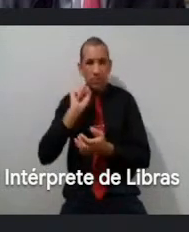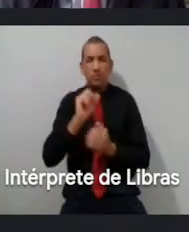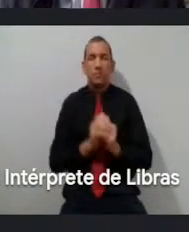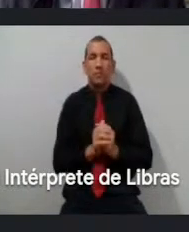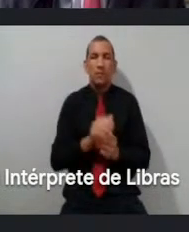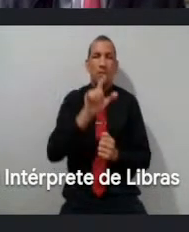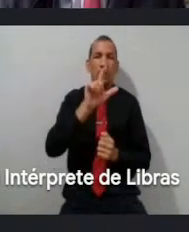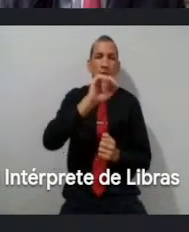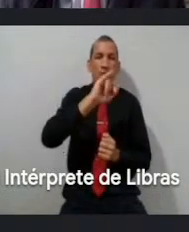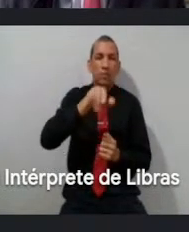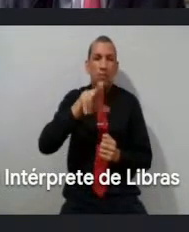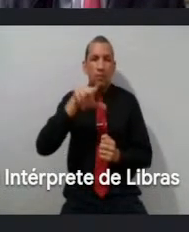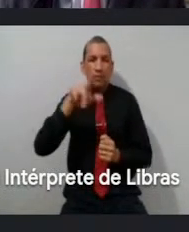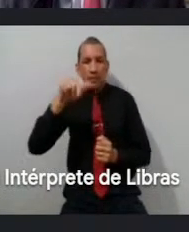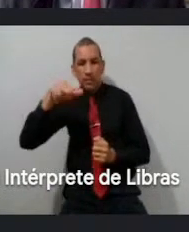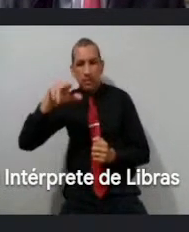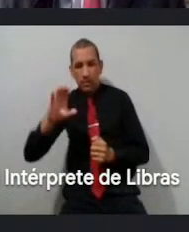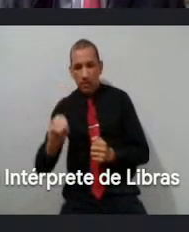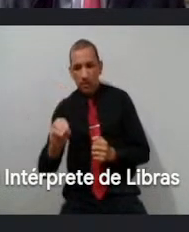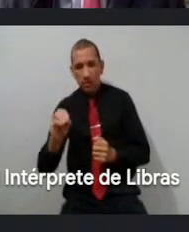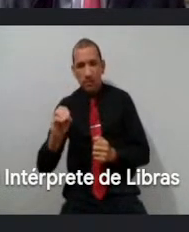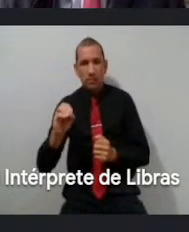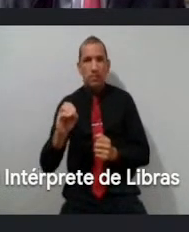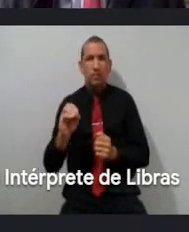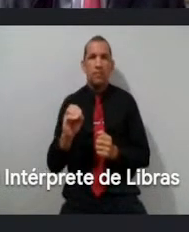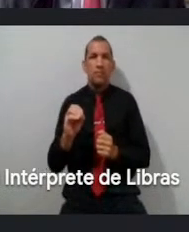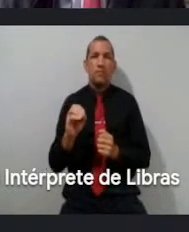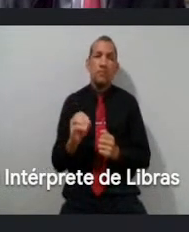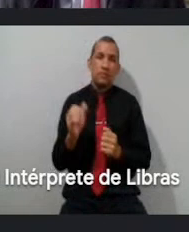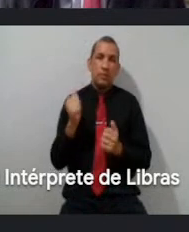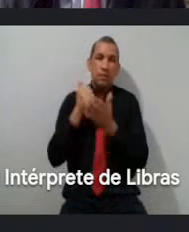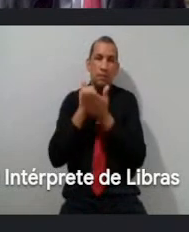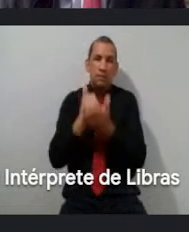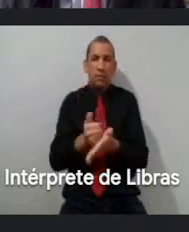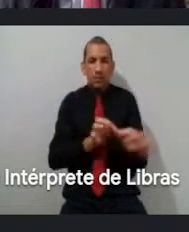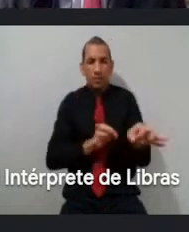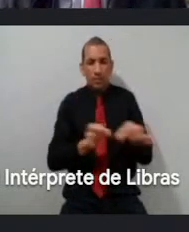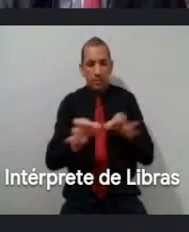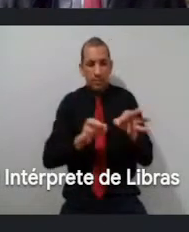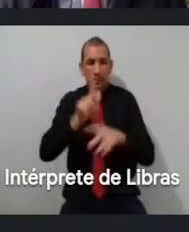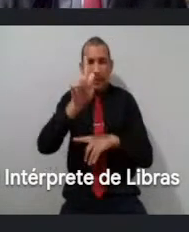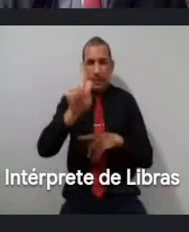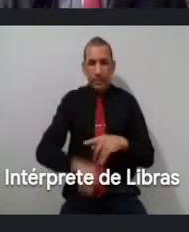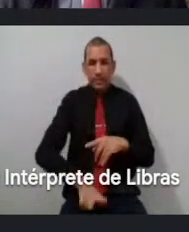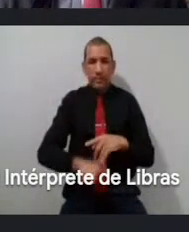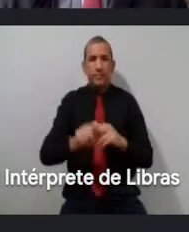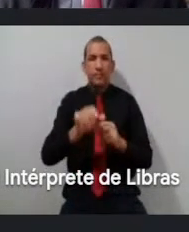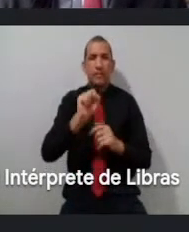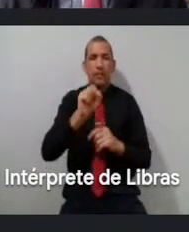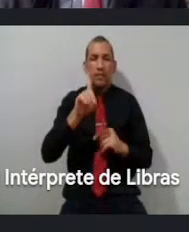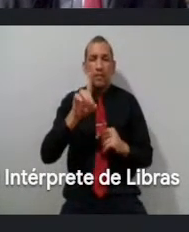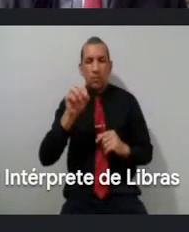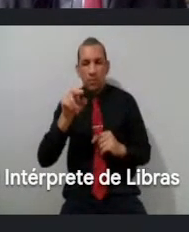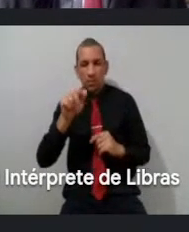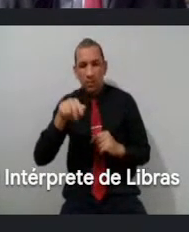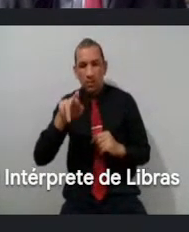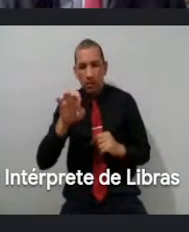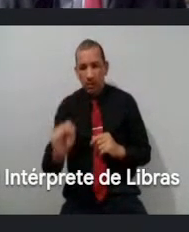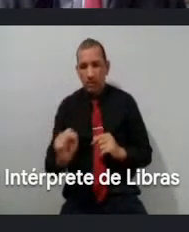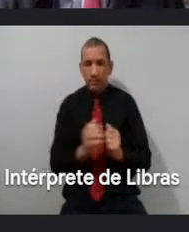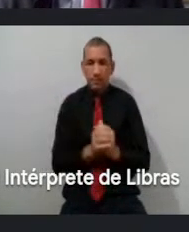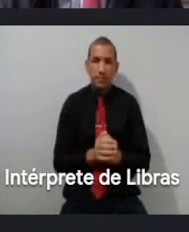Juliane Marcos Emílio Gomes da Cunha acessório para negar média gestão das adora a o